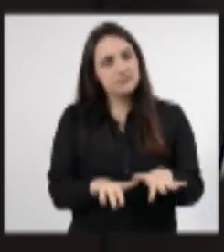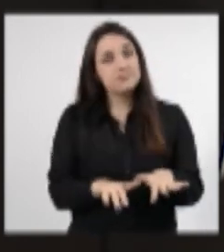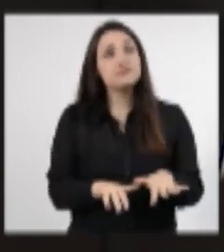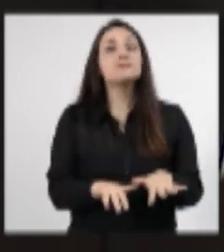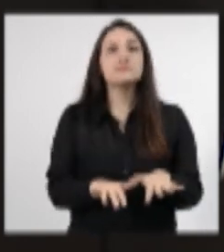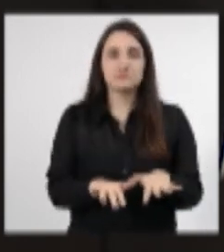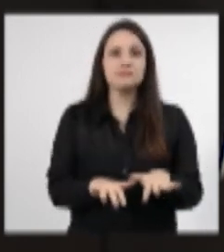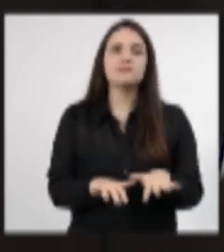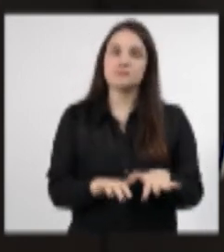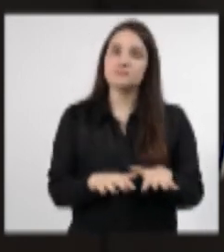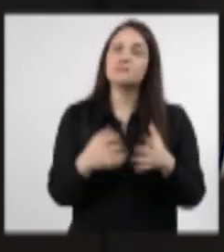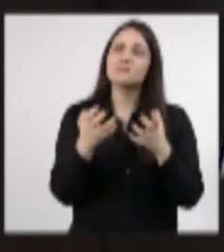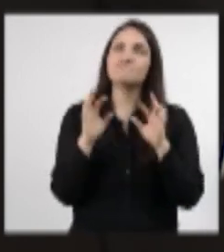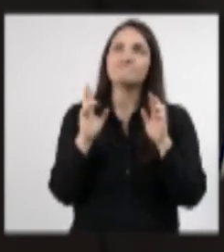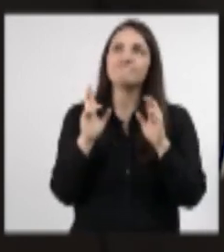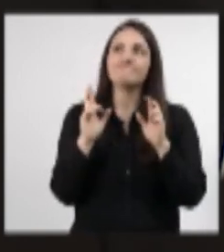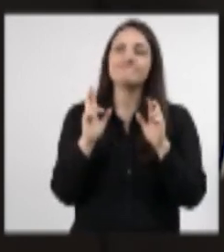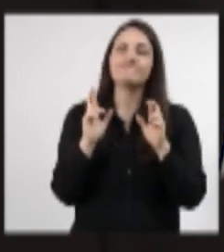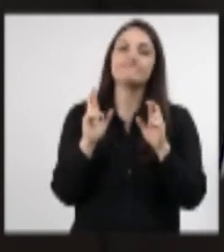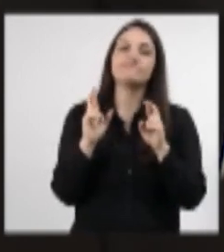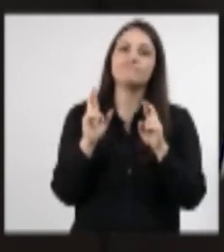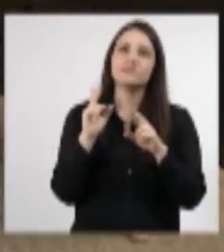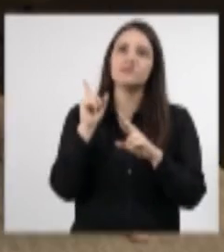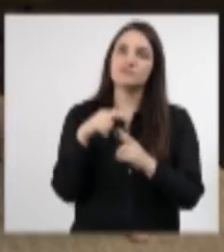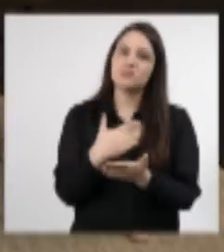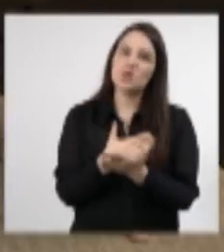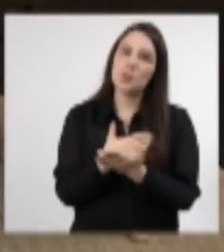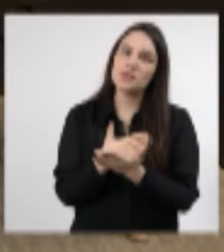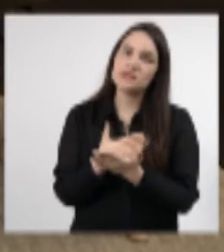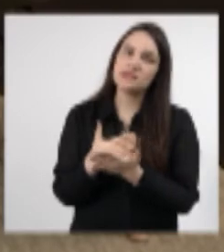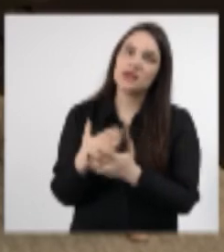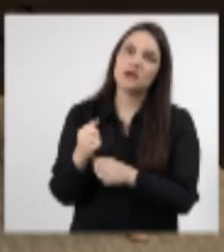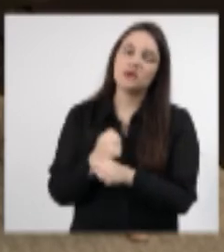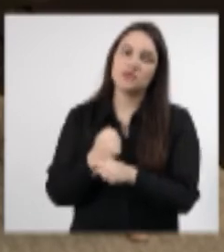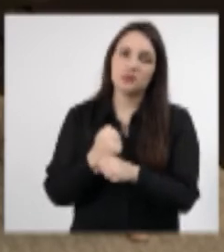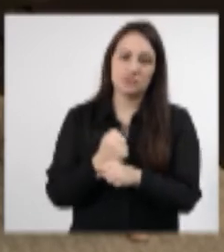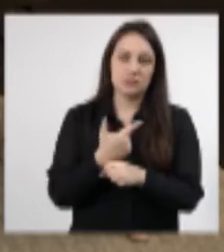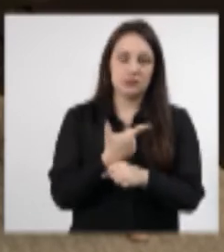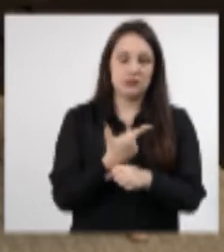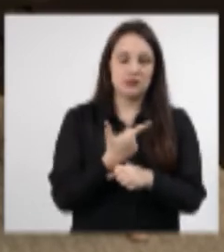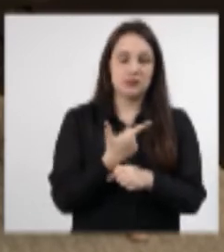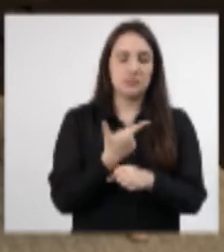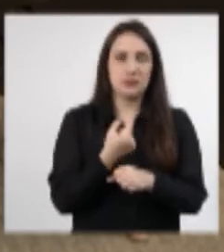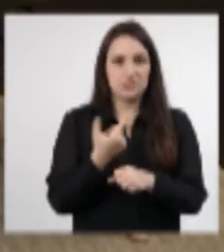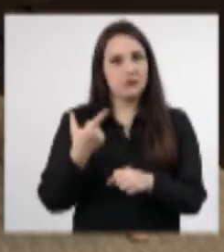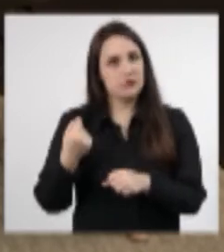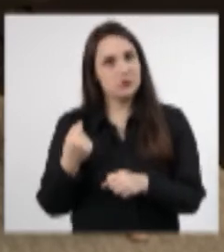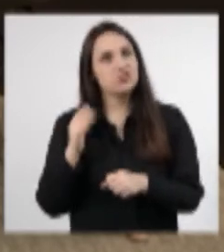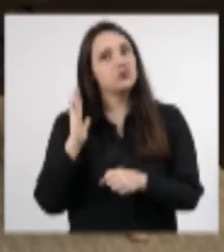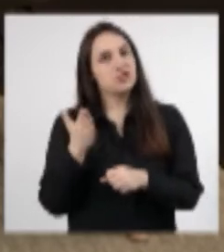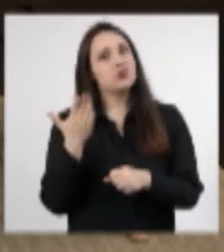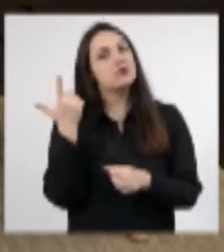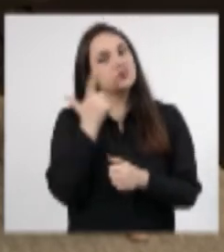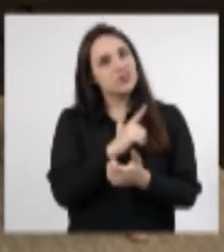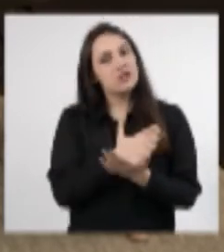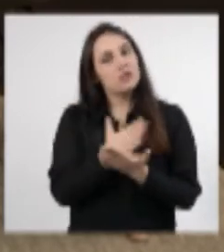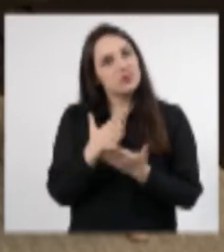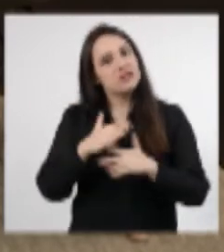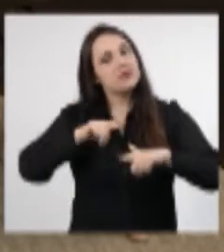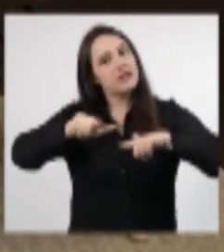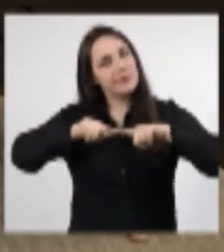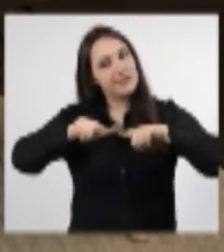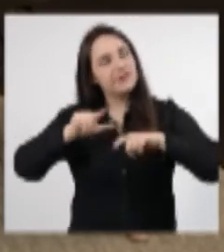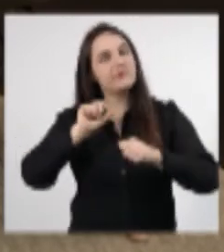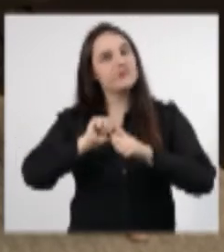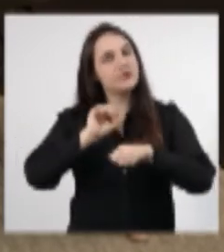para a academia, e espera-se que até o início do segundo semestre esses policiais